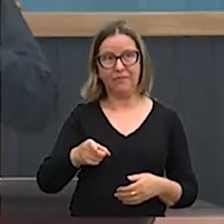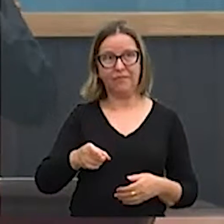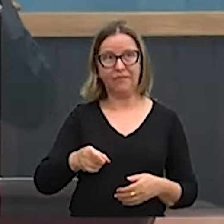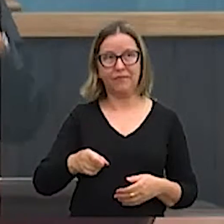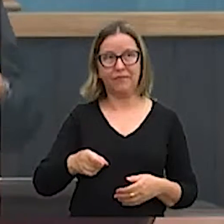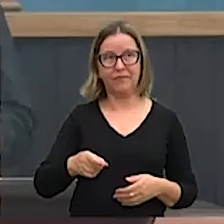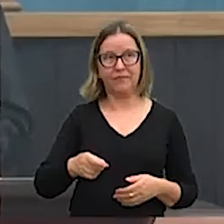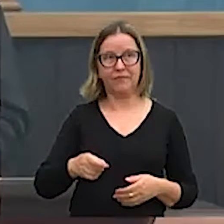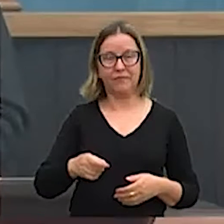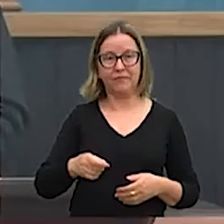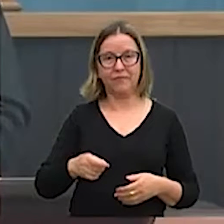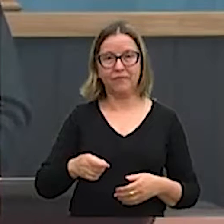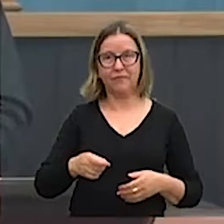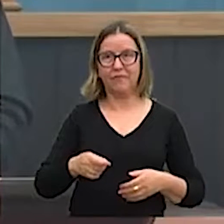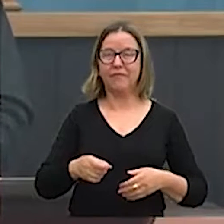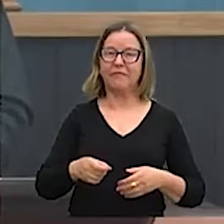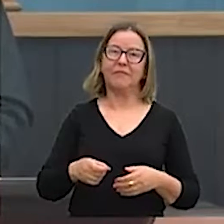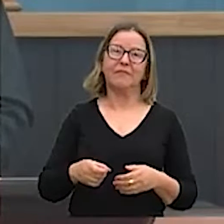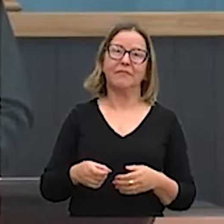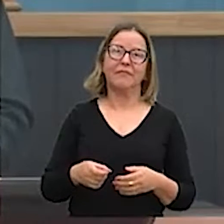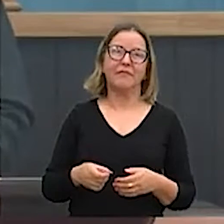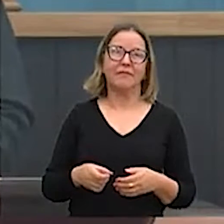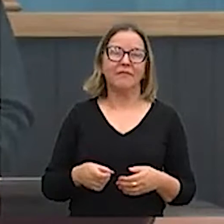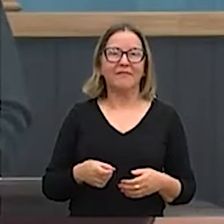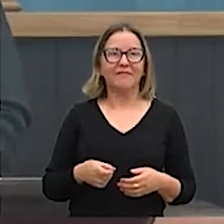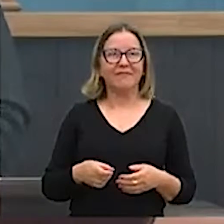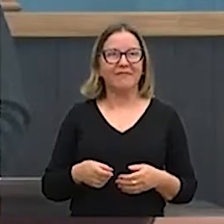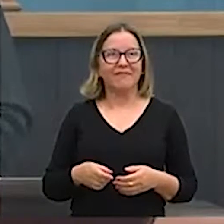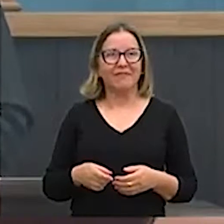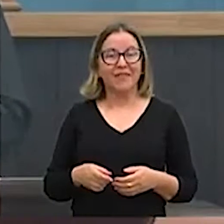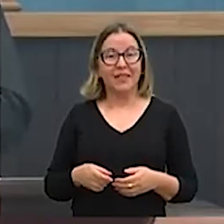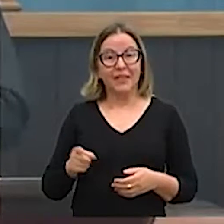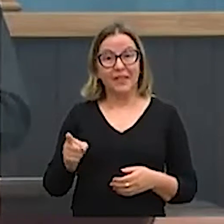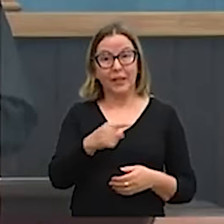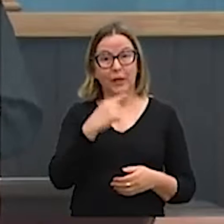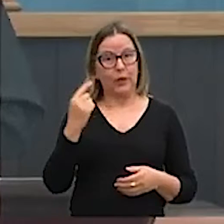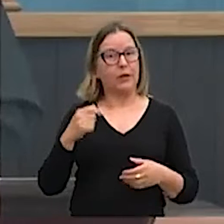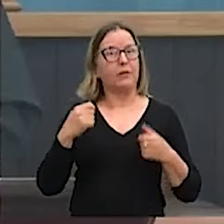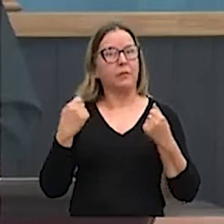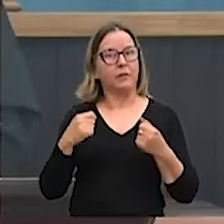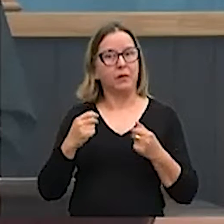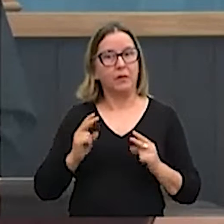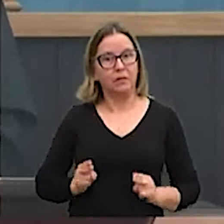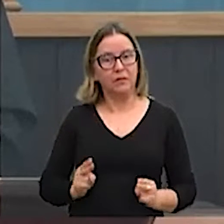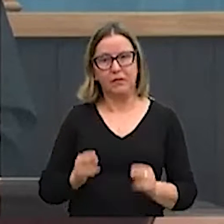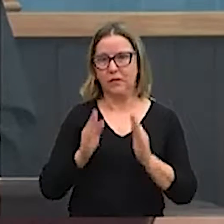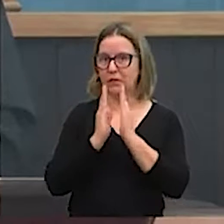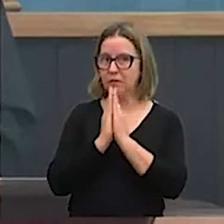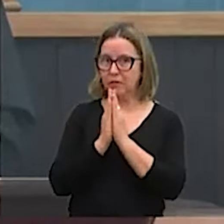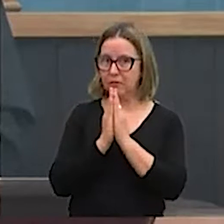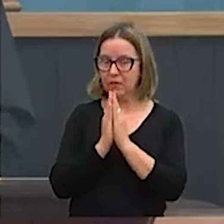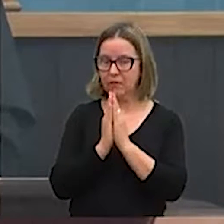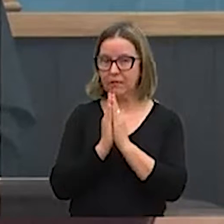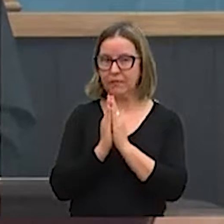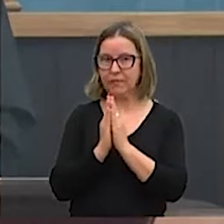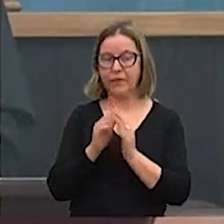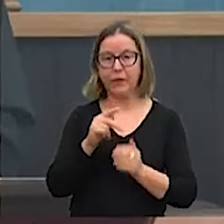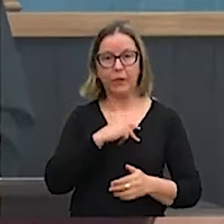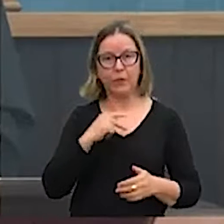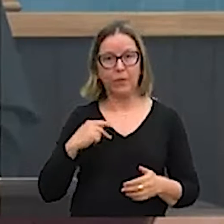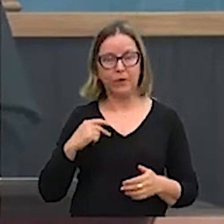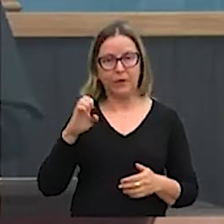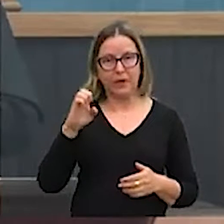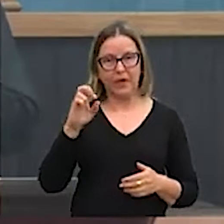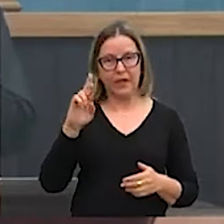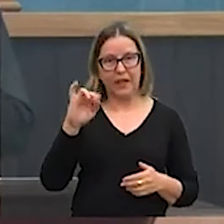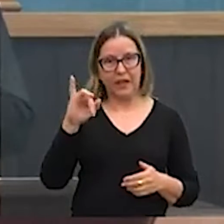possam ter formas, e a gente precisa estar intercedendo. O pastor Eric falou